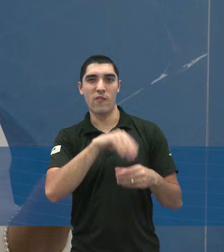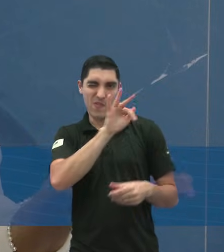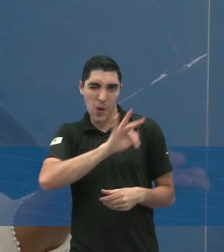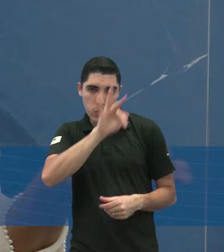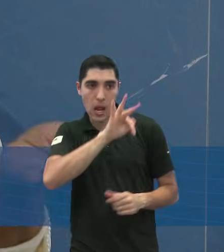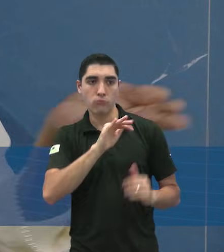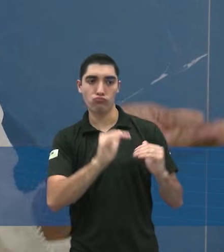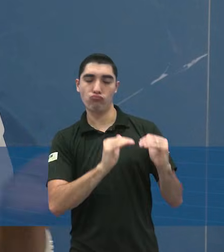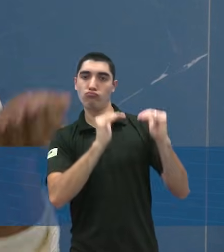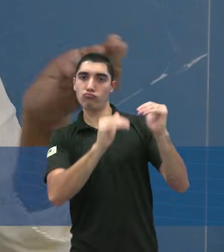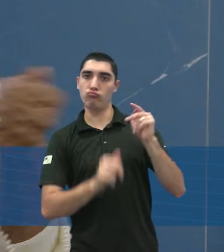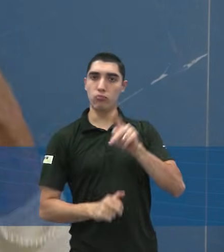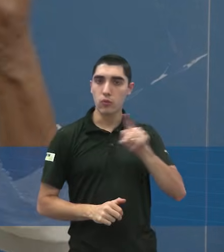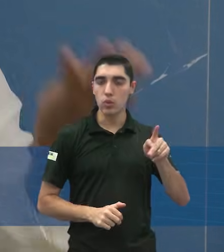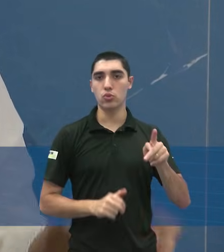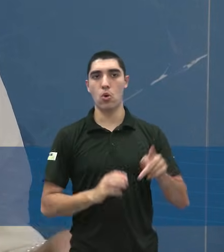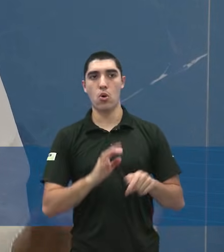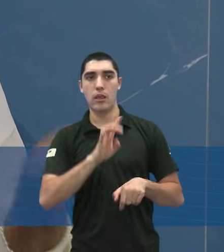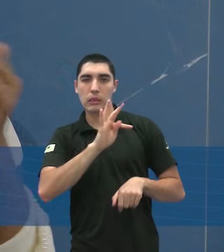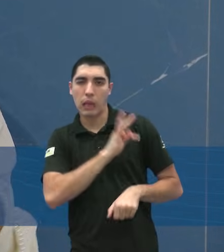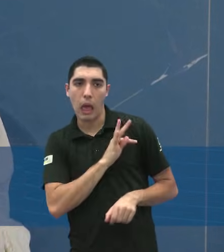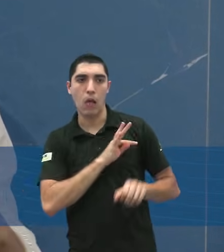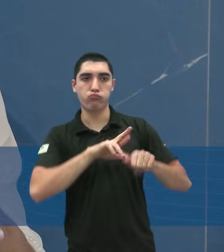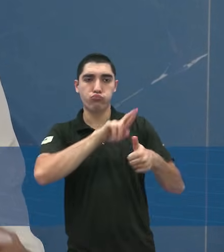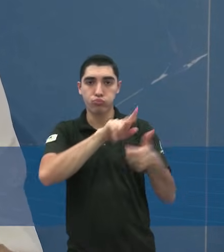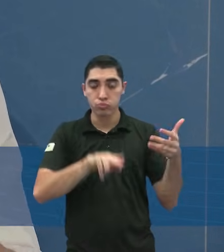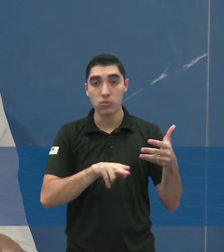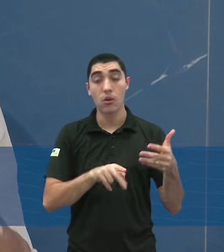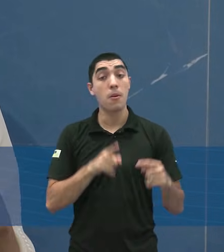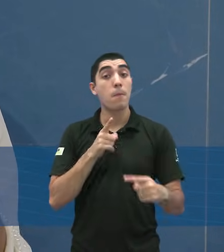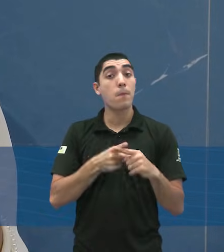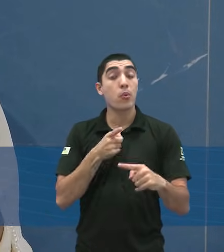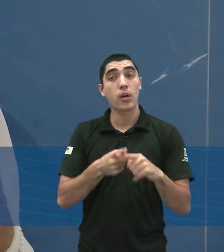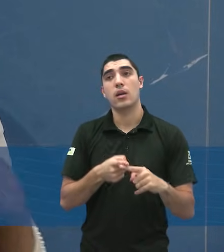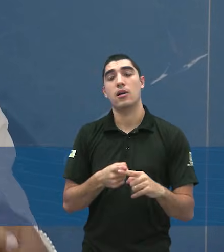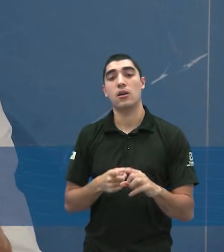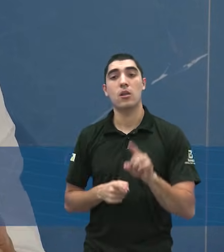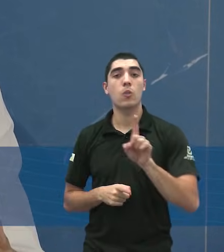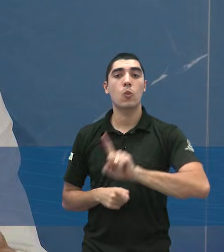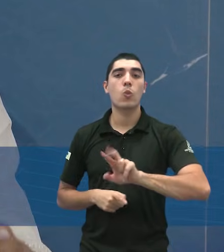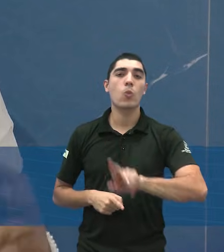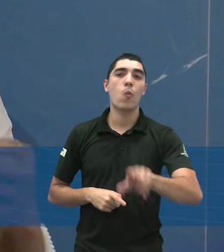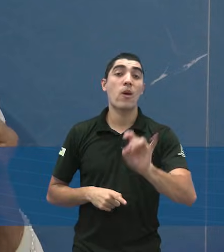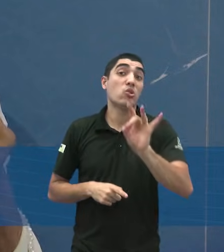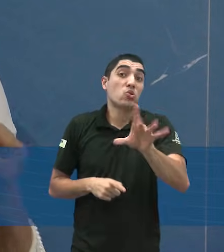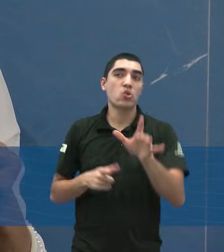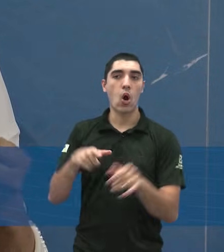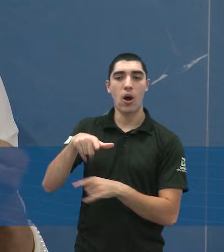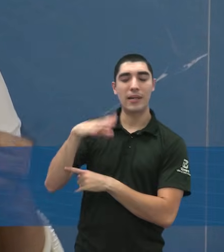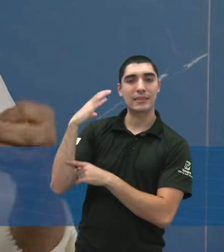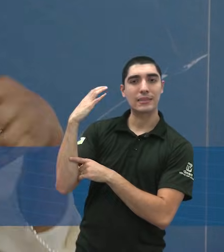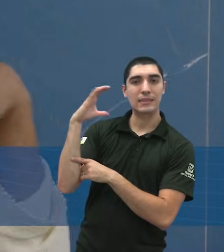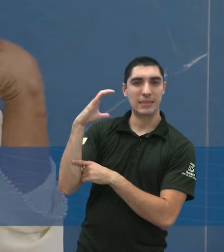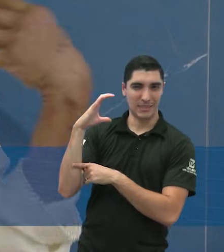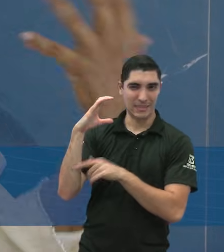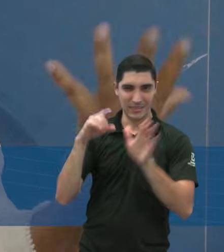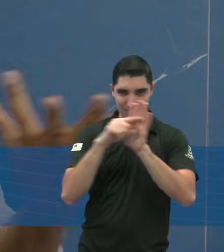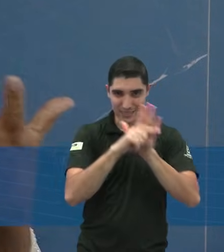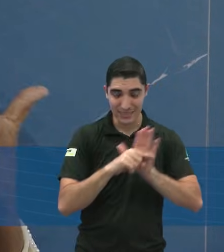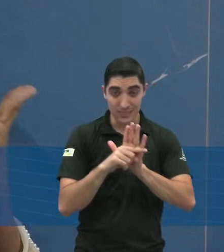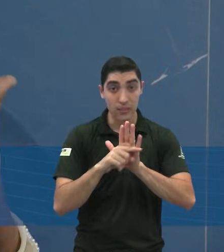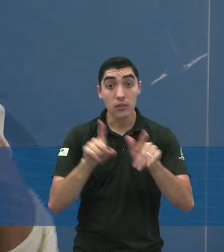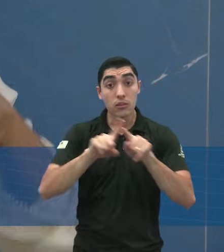atende, né, quem vai receber, atender ou explicar algo para esses alunos, né, porque não é só a questão científica, mas a questão